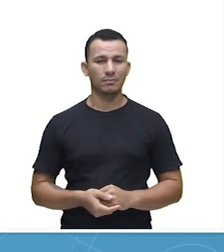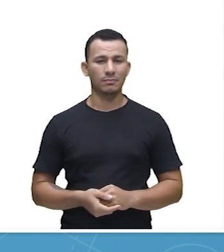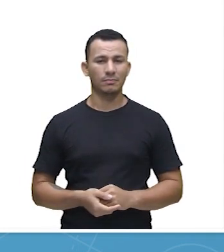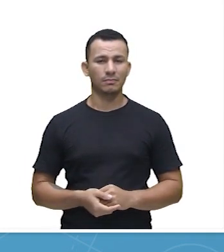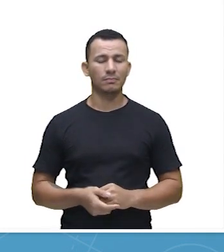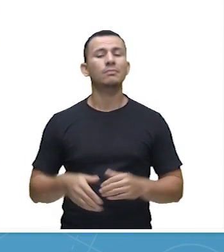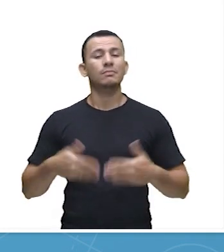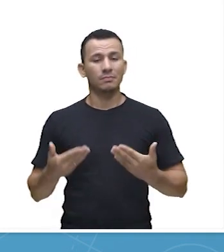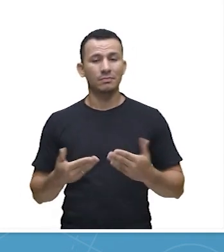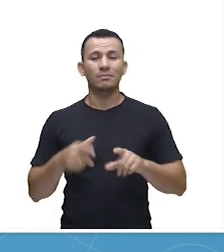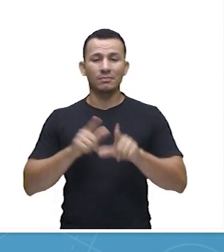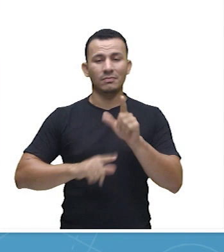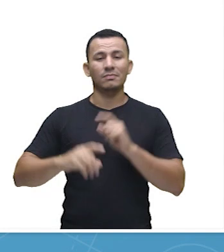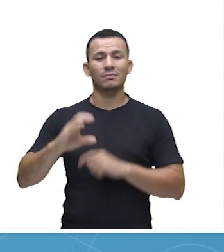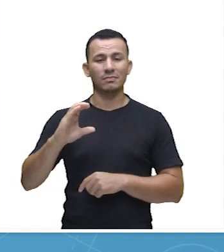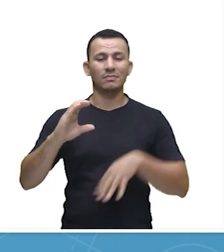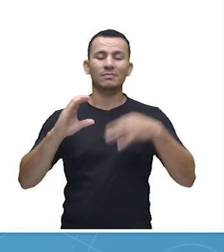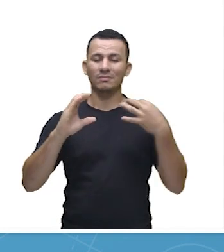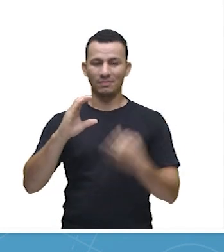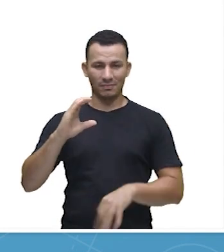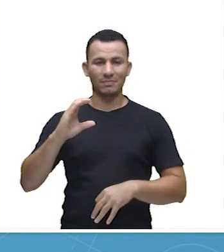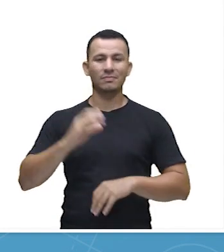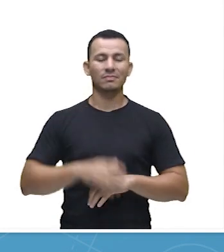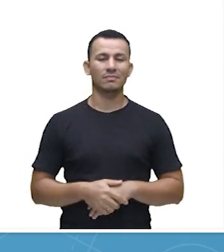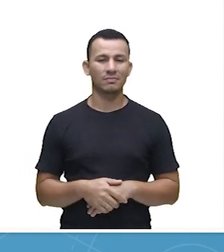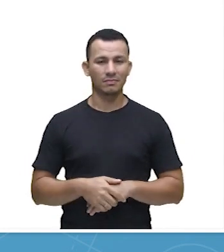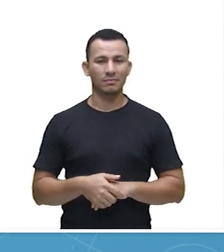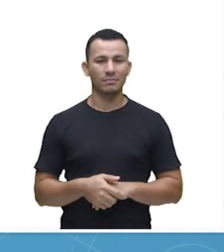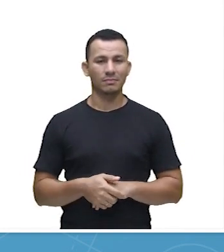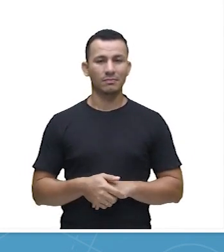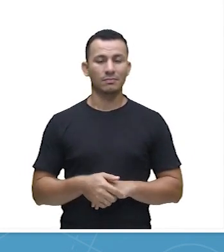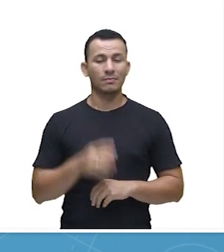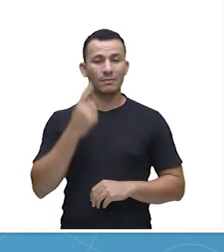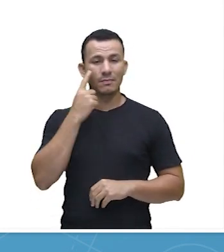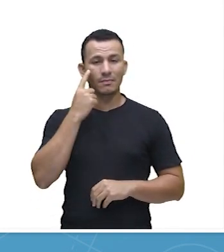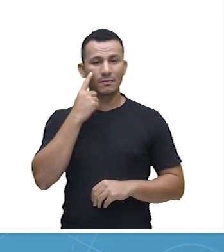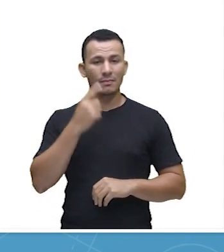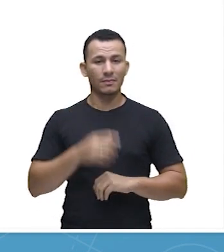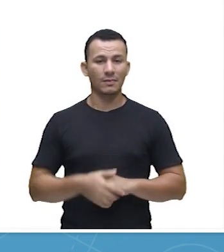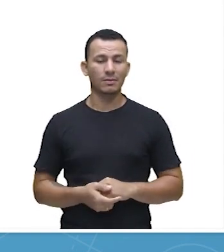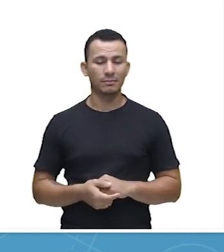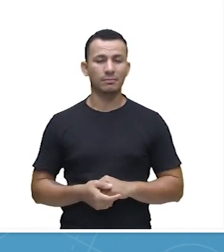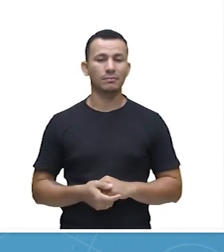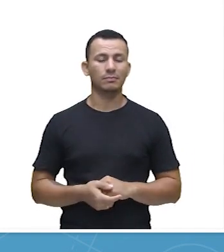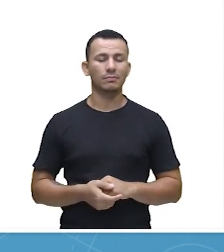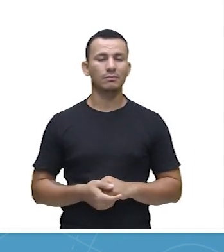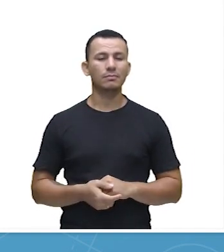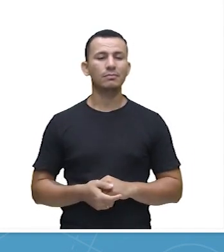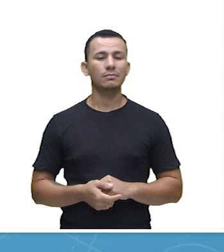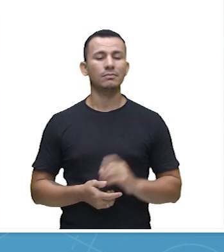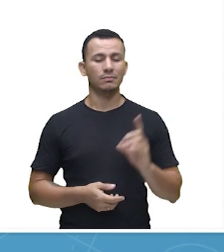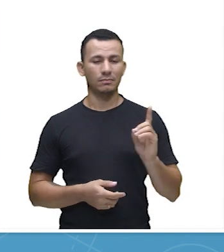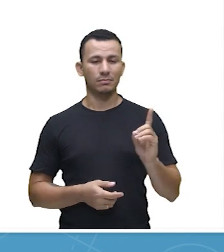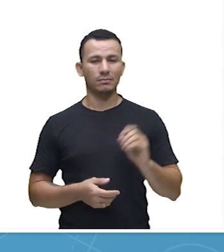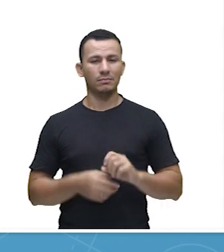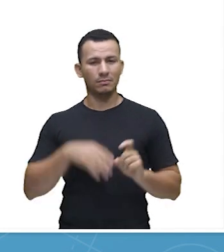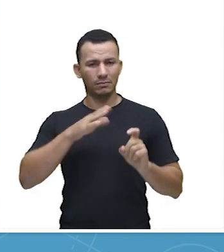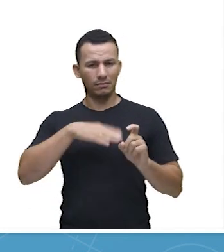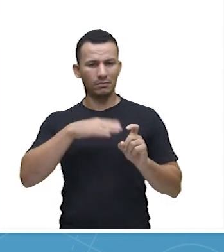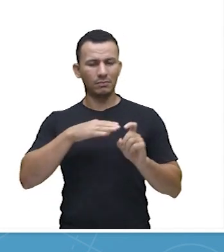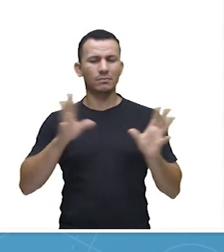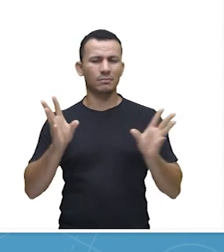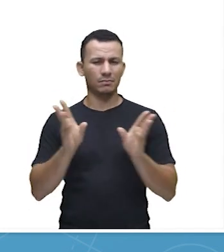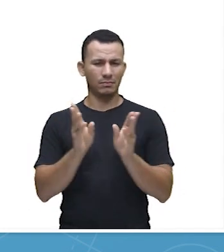é a letra C que será a resposta correta. Vamos olhar rapidinho a D e a E, olhem aí. Letra D, mito é uma narrativa mais curta e